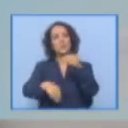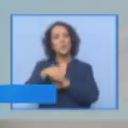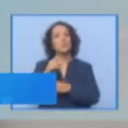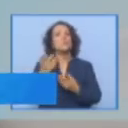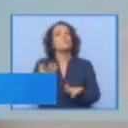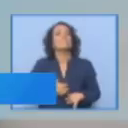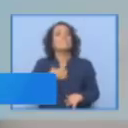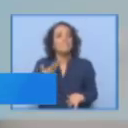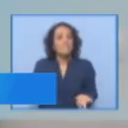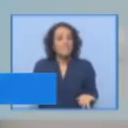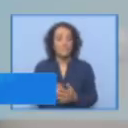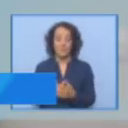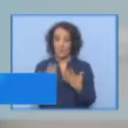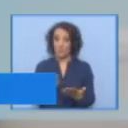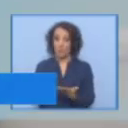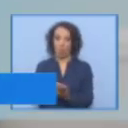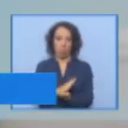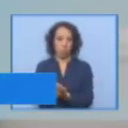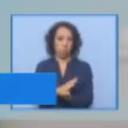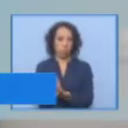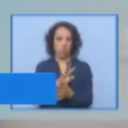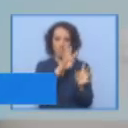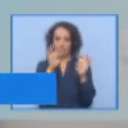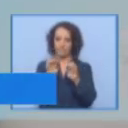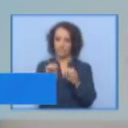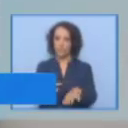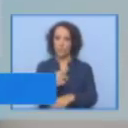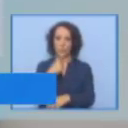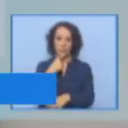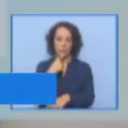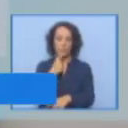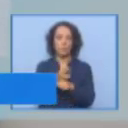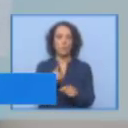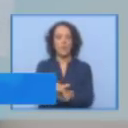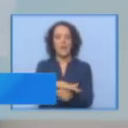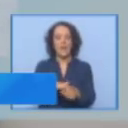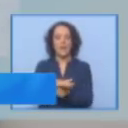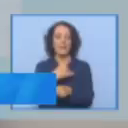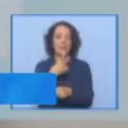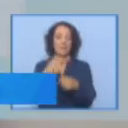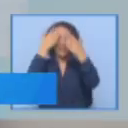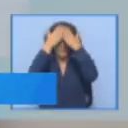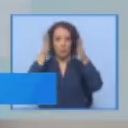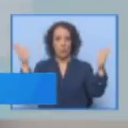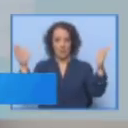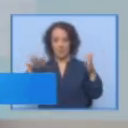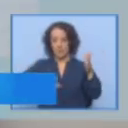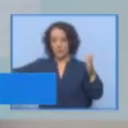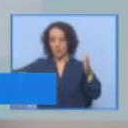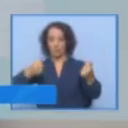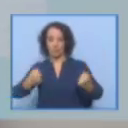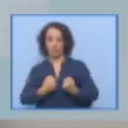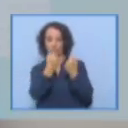Muita incerteza neste momento, tendo em conta que também o chamado campo democrático, como agora se chama, aquele que se opõe a Bolsonaro,